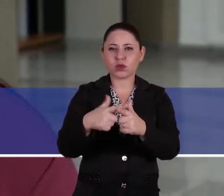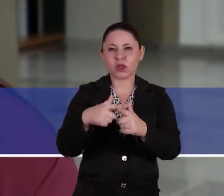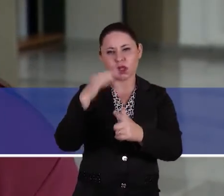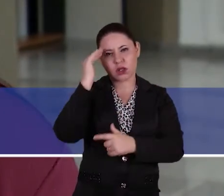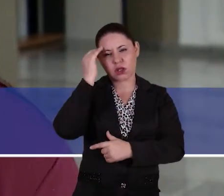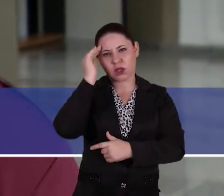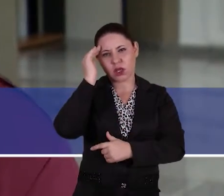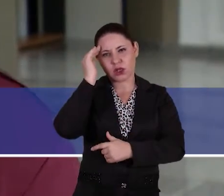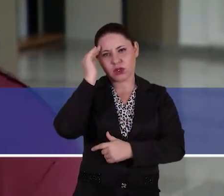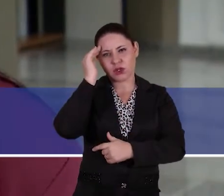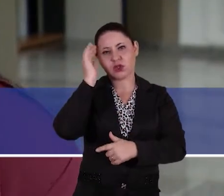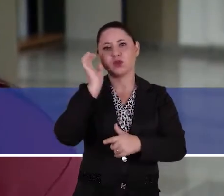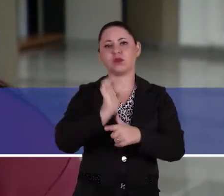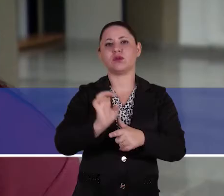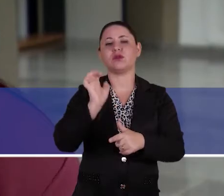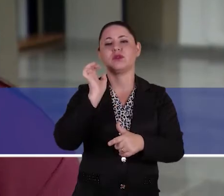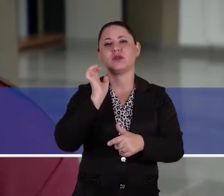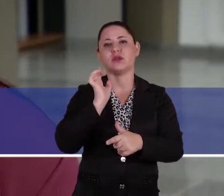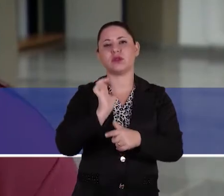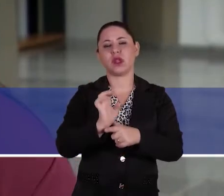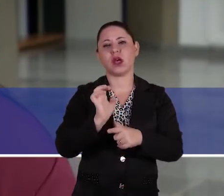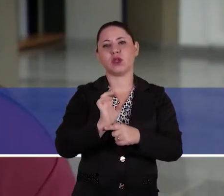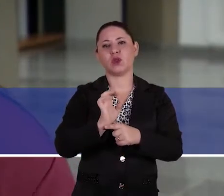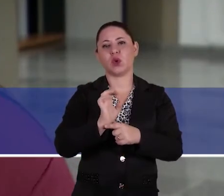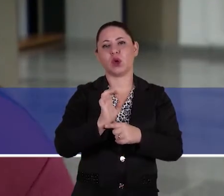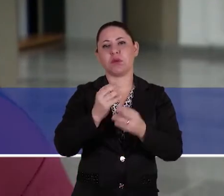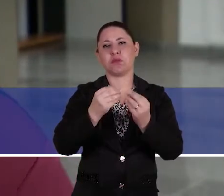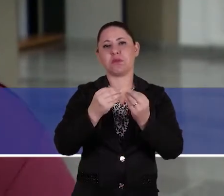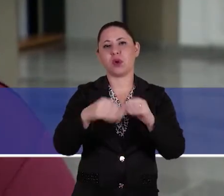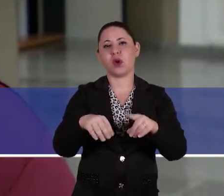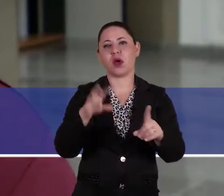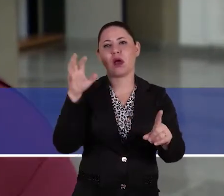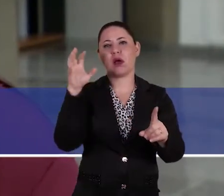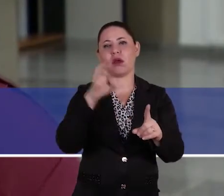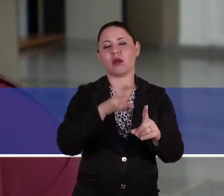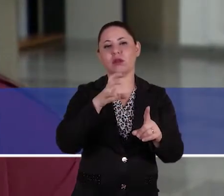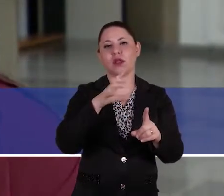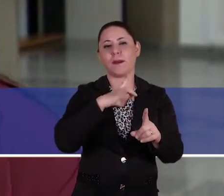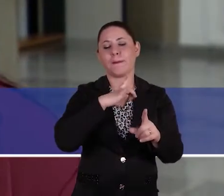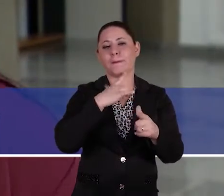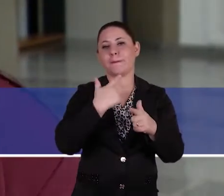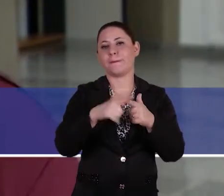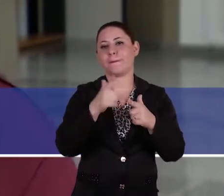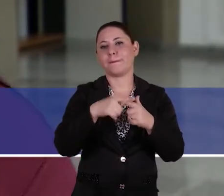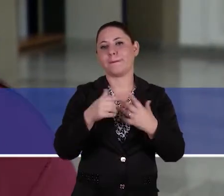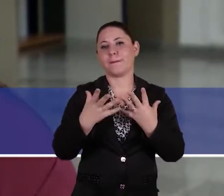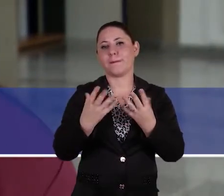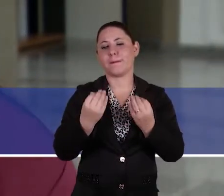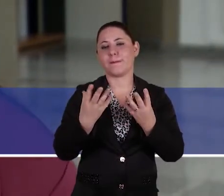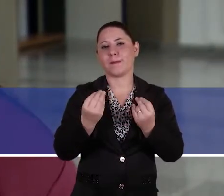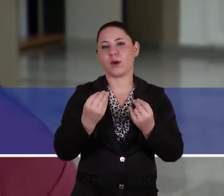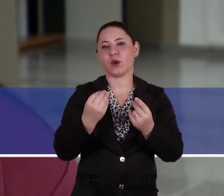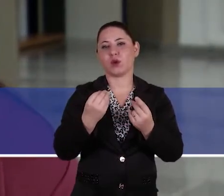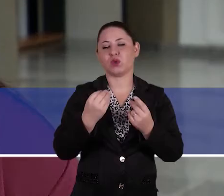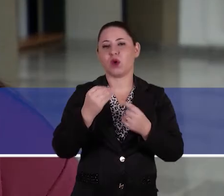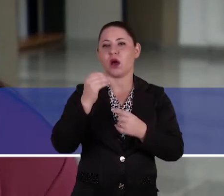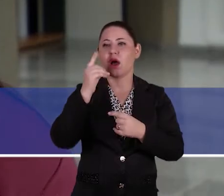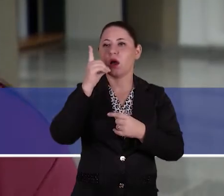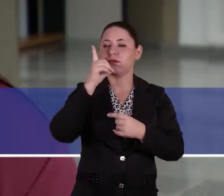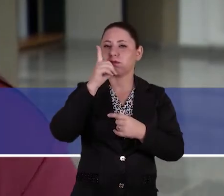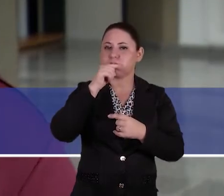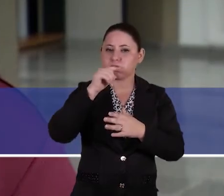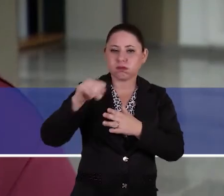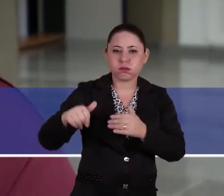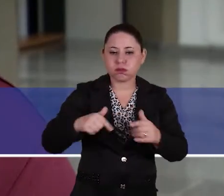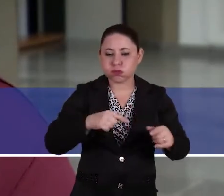entendemos que o nosso estado seria muito afetado, nós teríamos sérios problemas com relação aos nossos